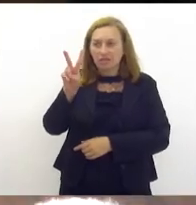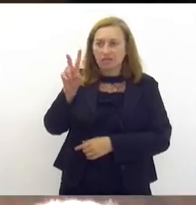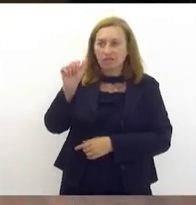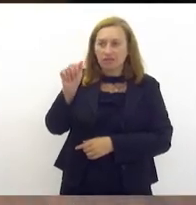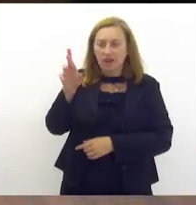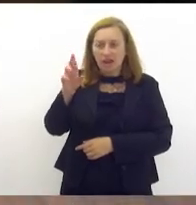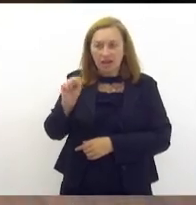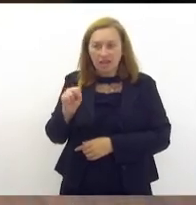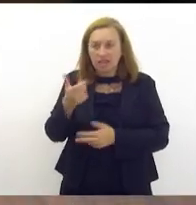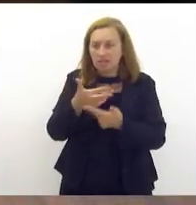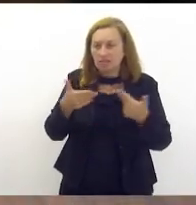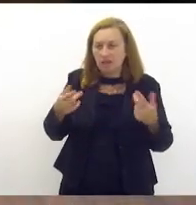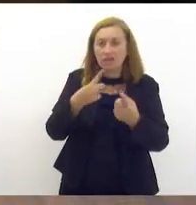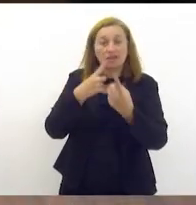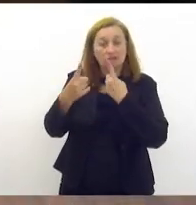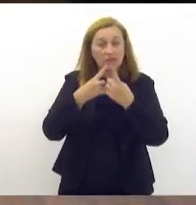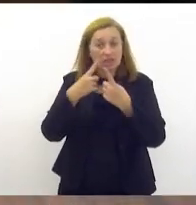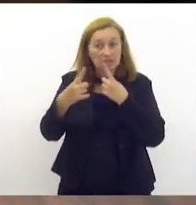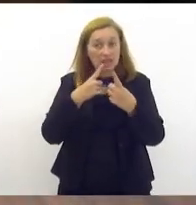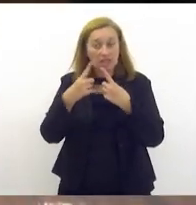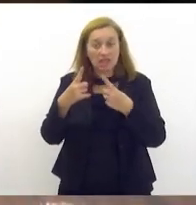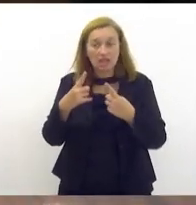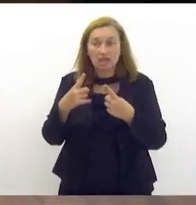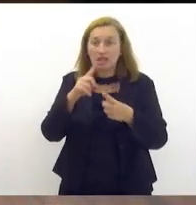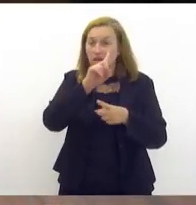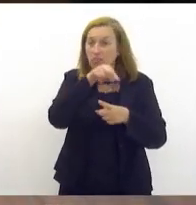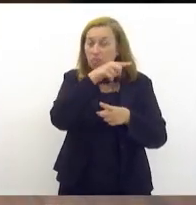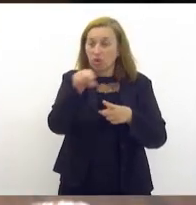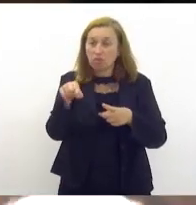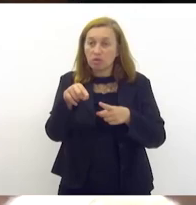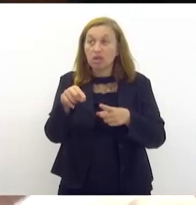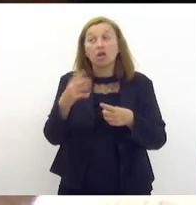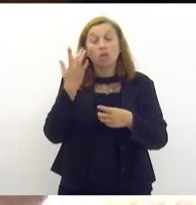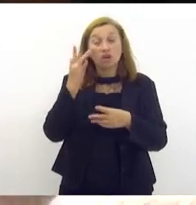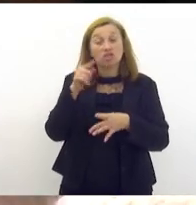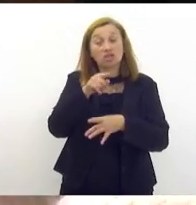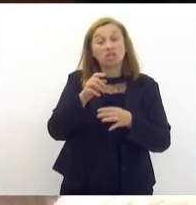tem aí obstruindo, tá, eu acho que acaba que esse carro